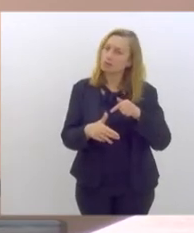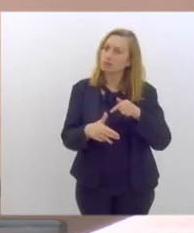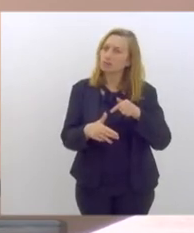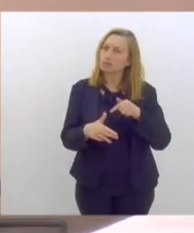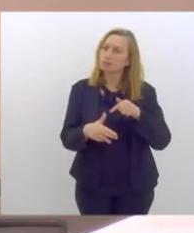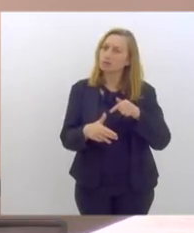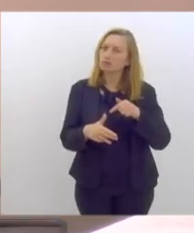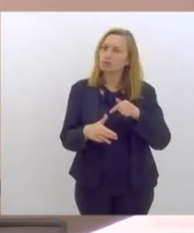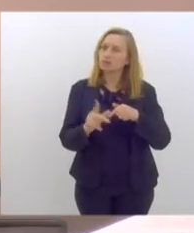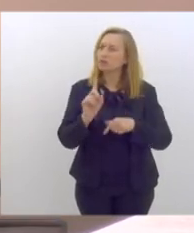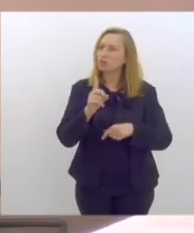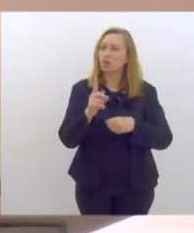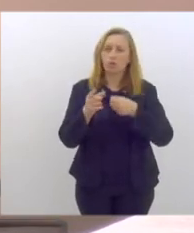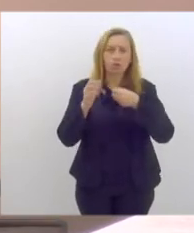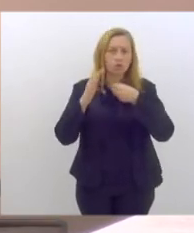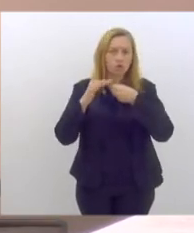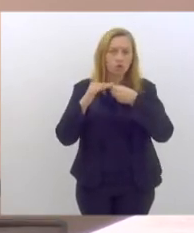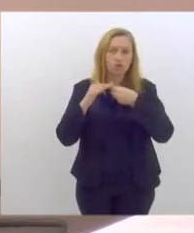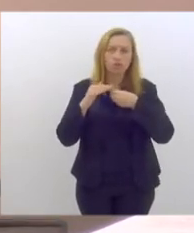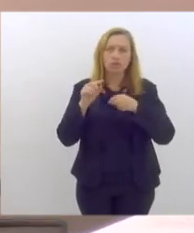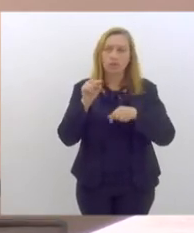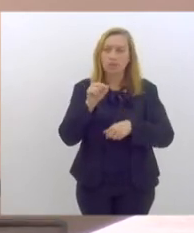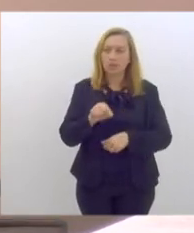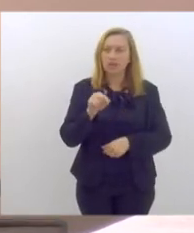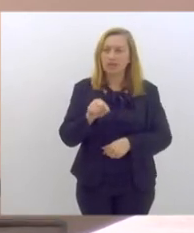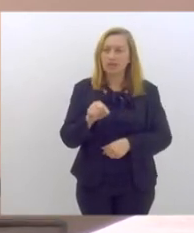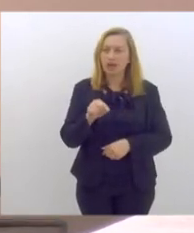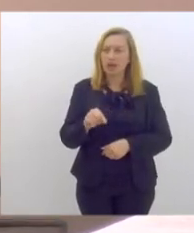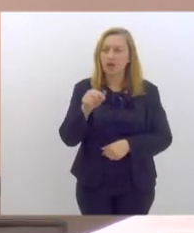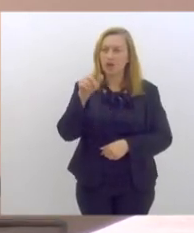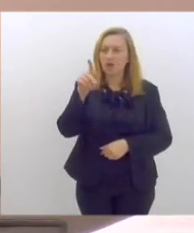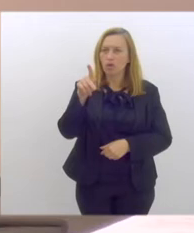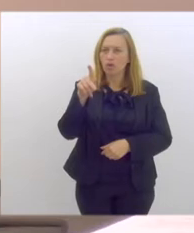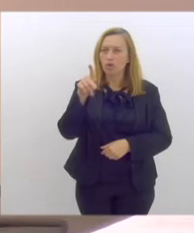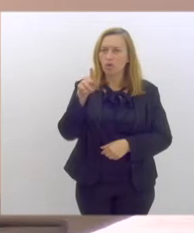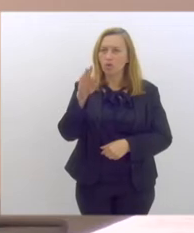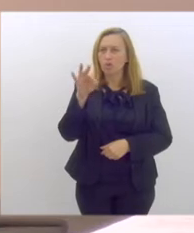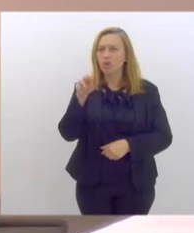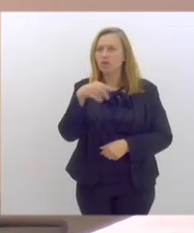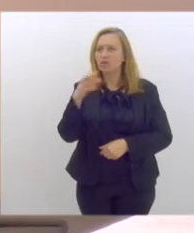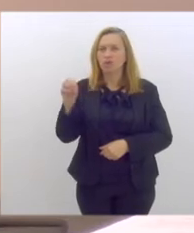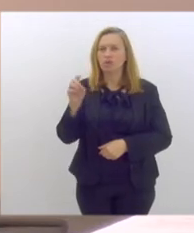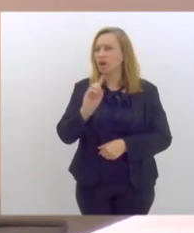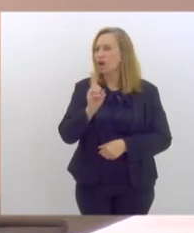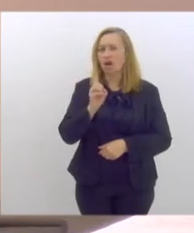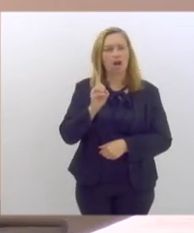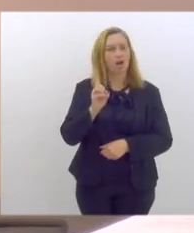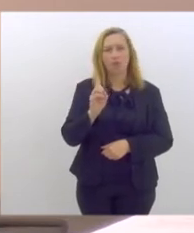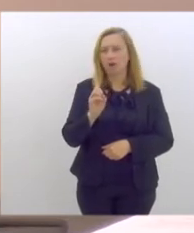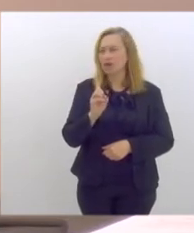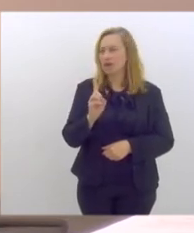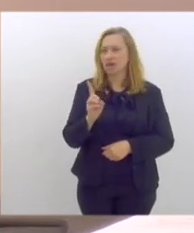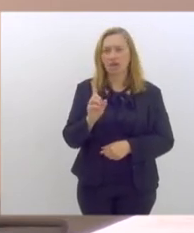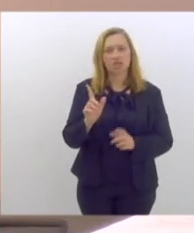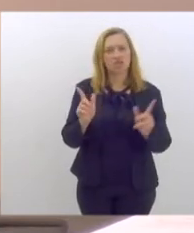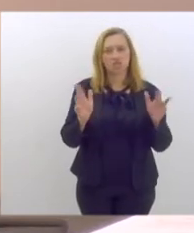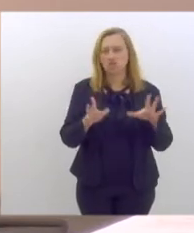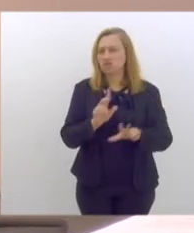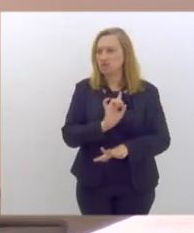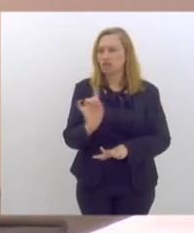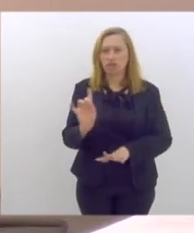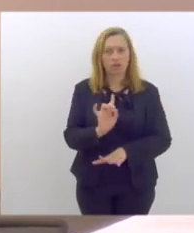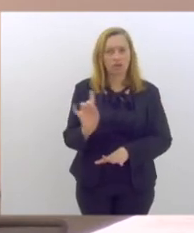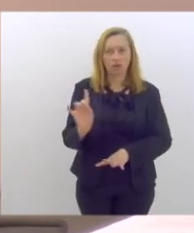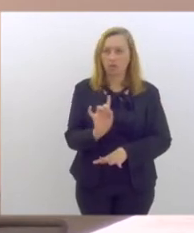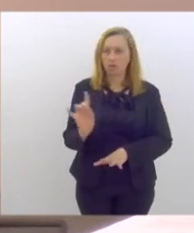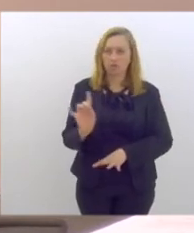Paulo não é no microfone você tem que apertar um botãozinho aí não aqui não aperta botão nenhum aqui aqui no